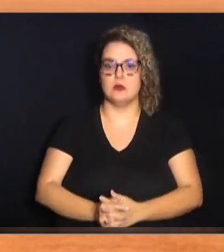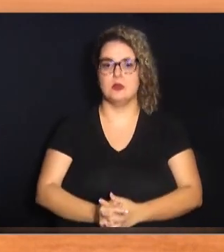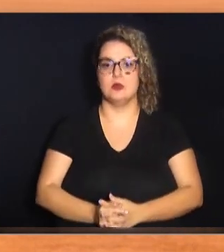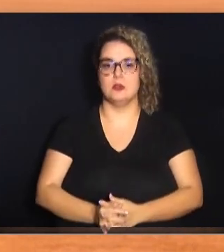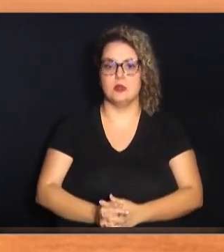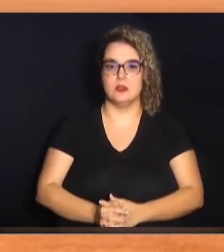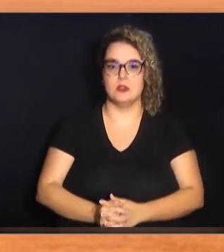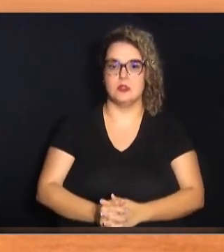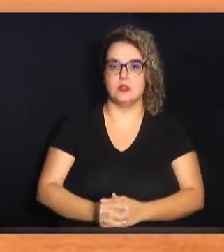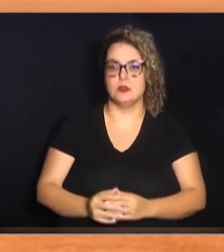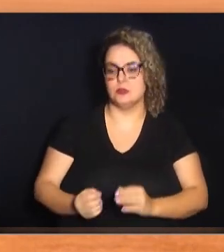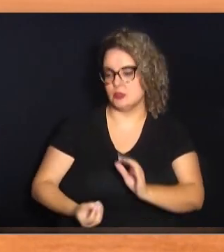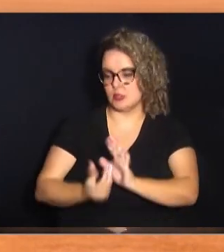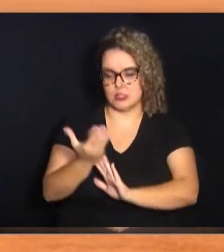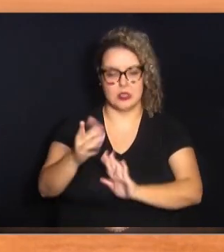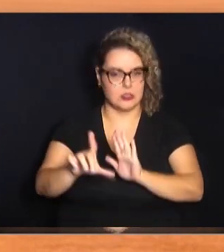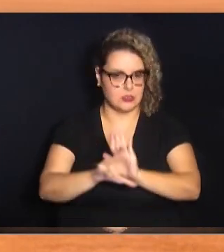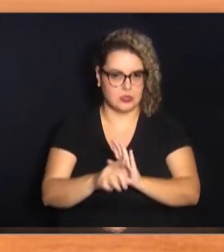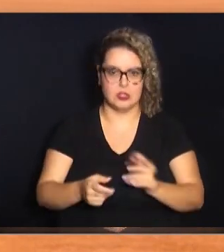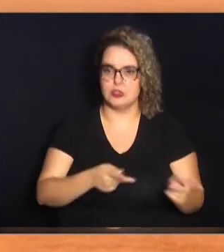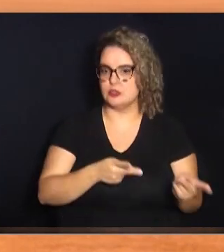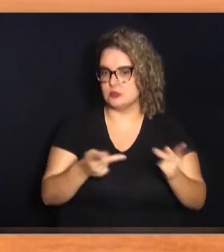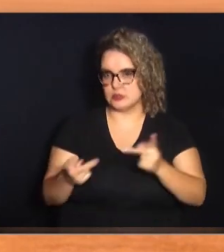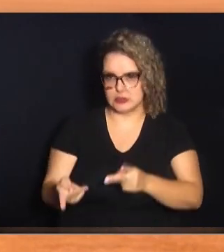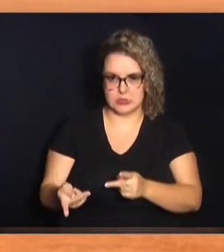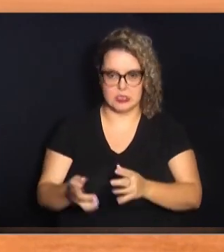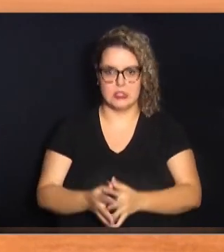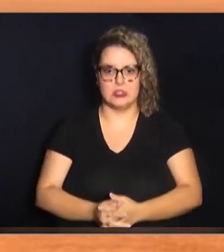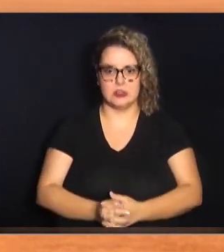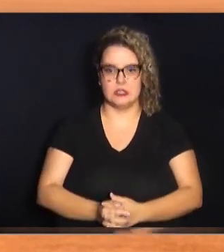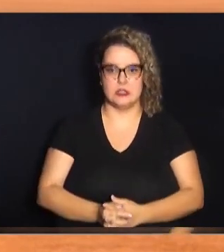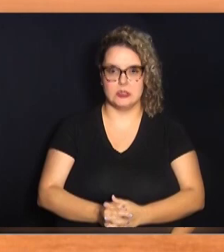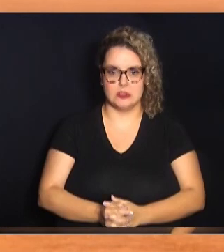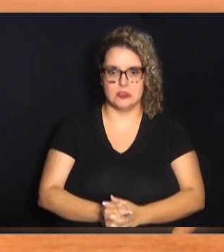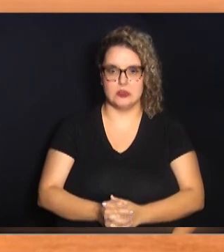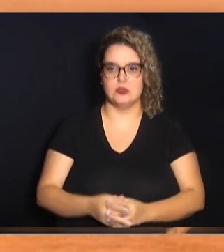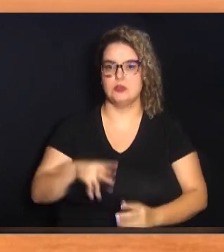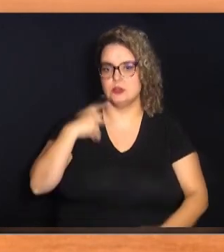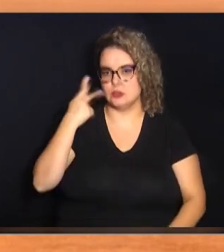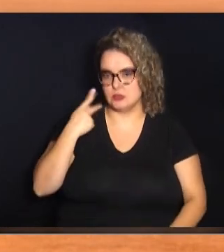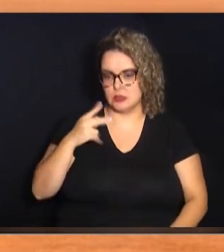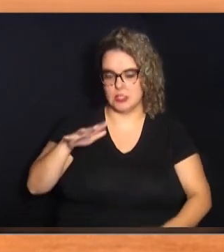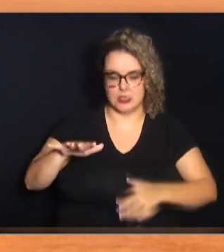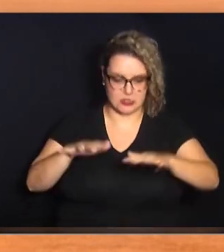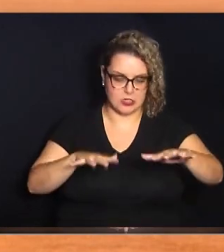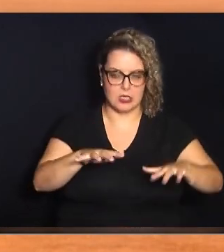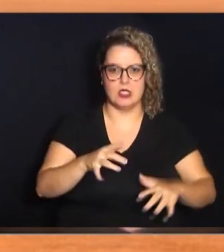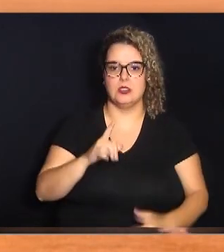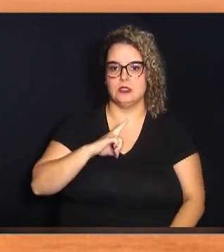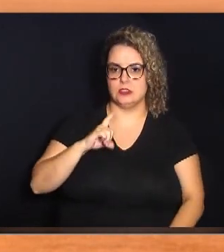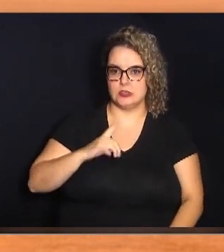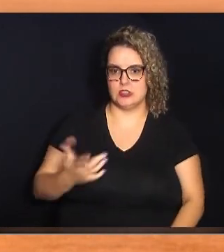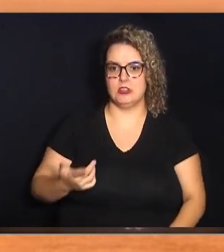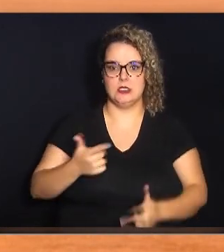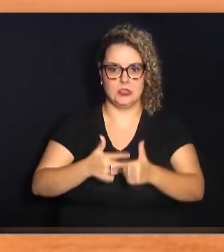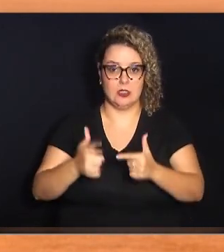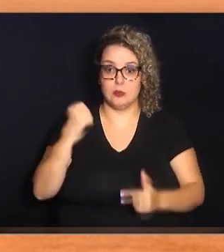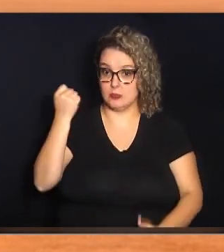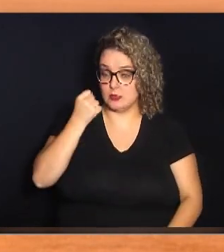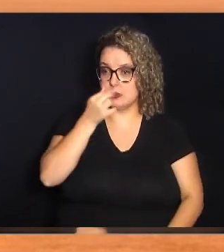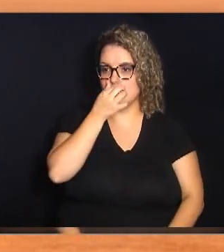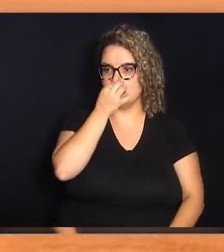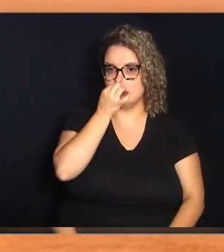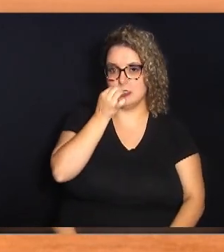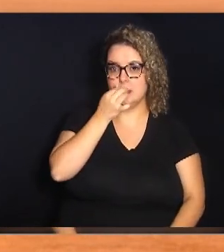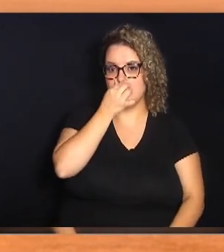de eh de formulação de legislação de visita eh da do dos vereadores às áreas que têm